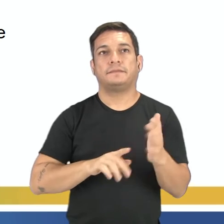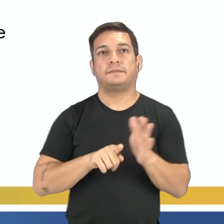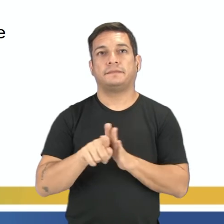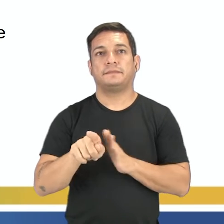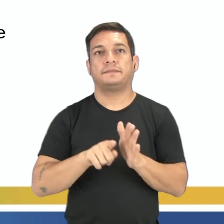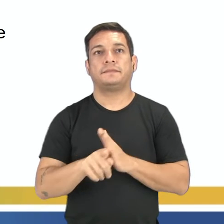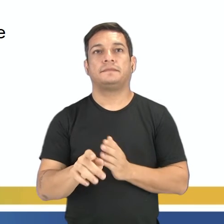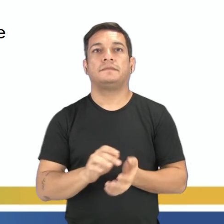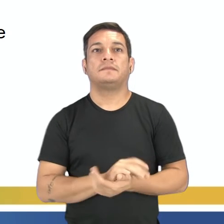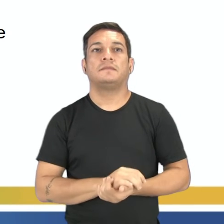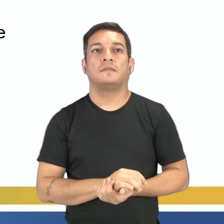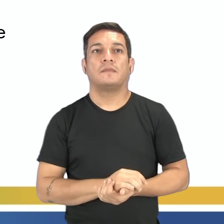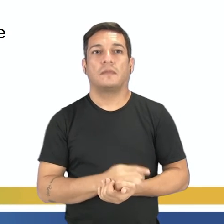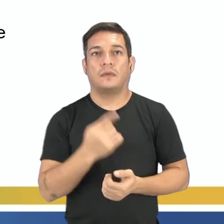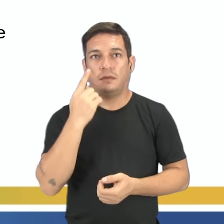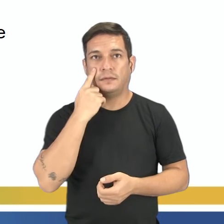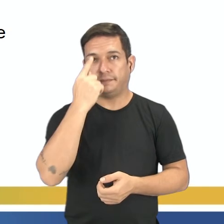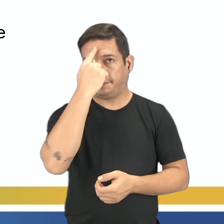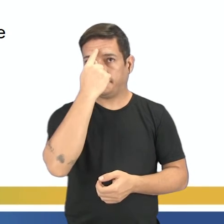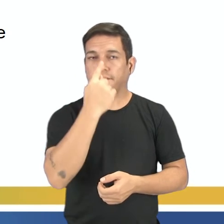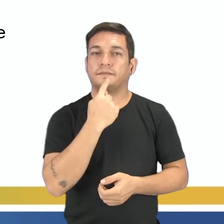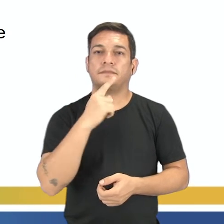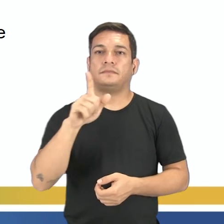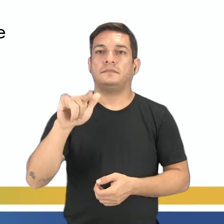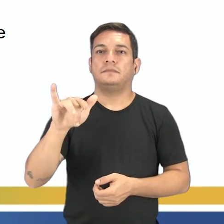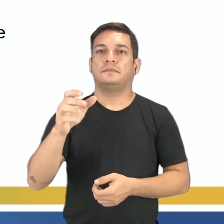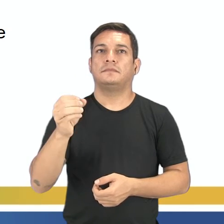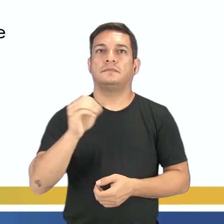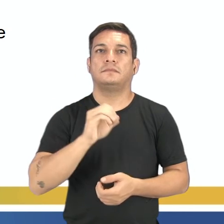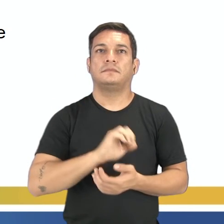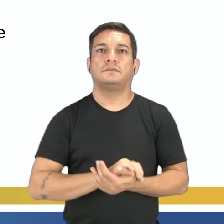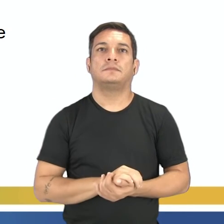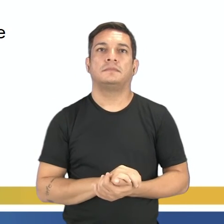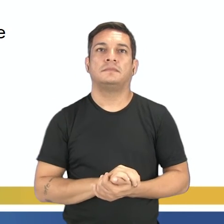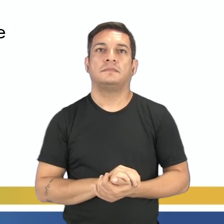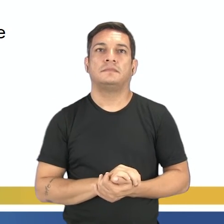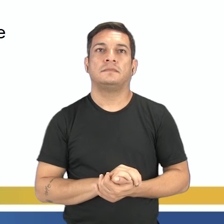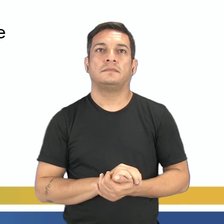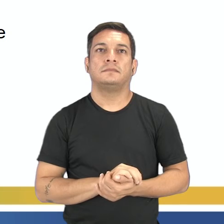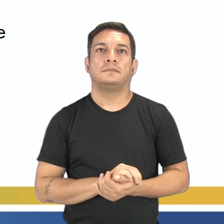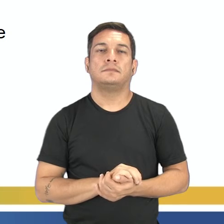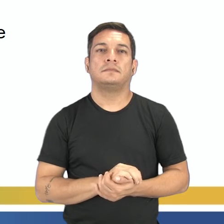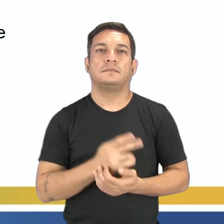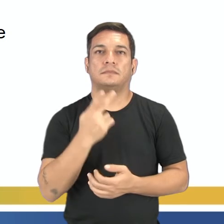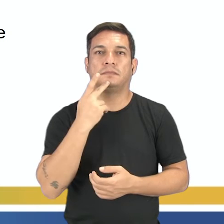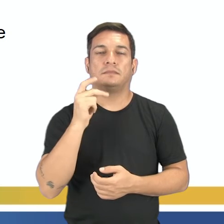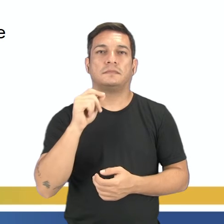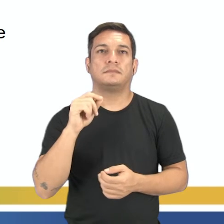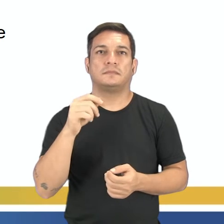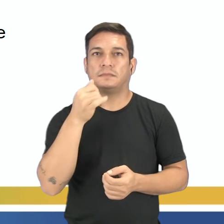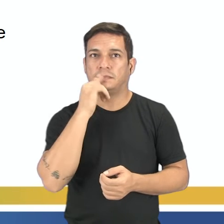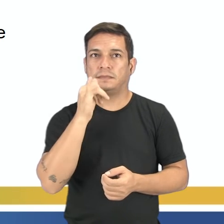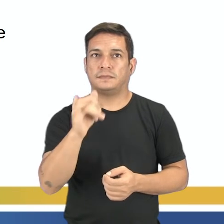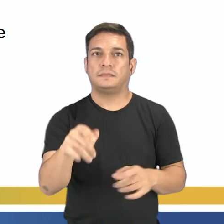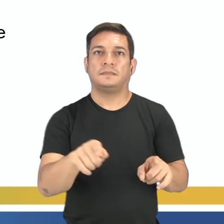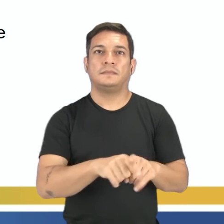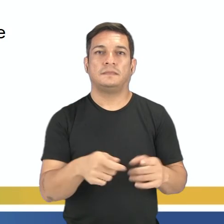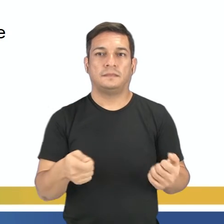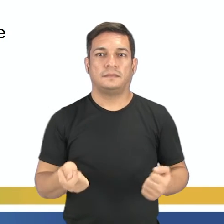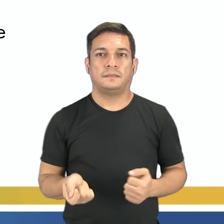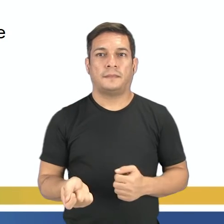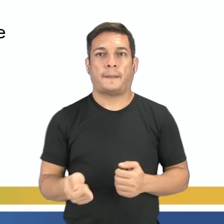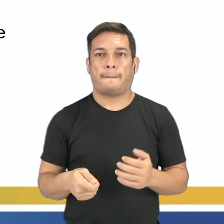galera? Observa aqui, ela fala do lixo. E ela coloca o lixo na corrente elétrica, né, numa